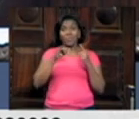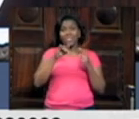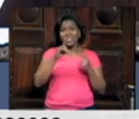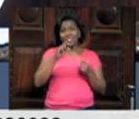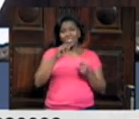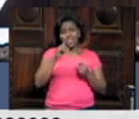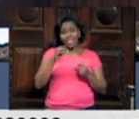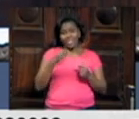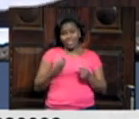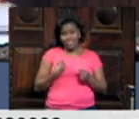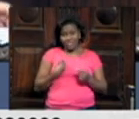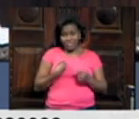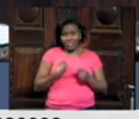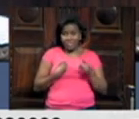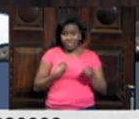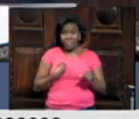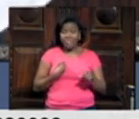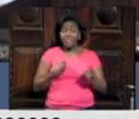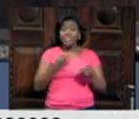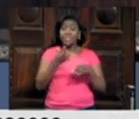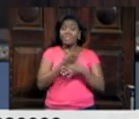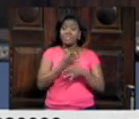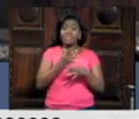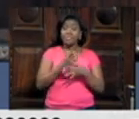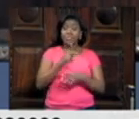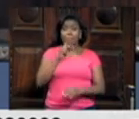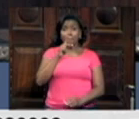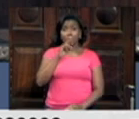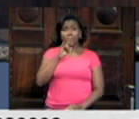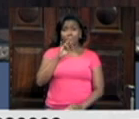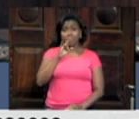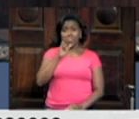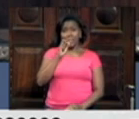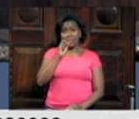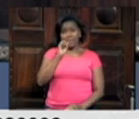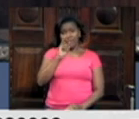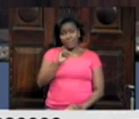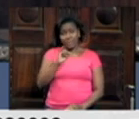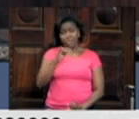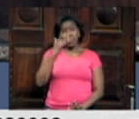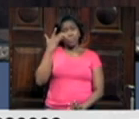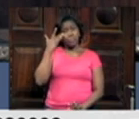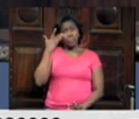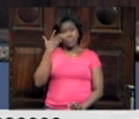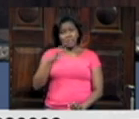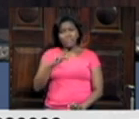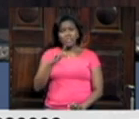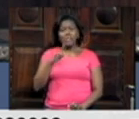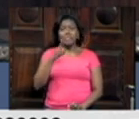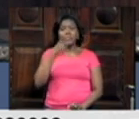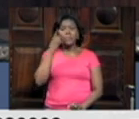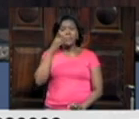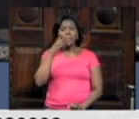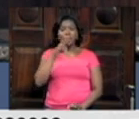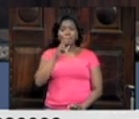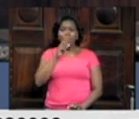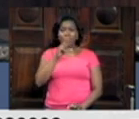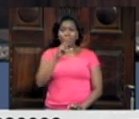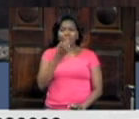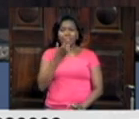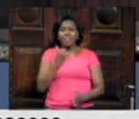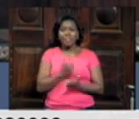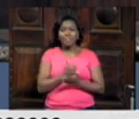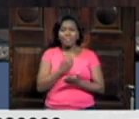existente, curiosamente, na cidade de Piraí. Então, não sei se o deputado Valdec breve à parte, quer fazer uma